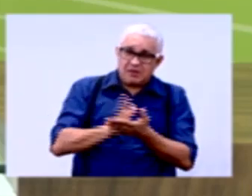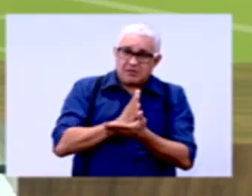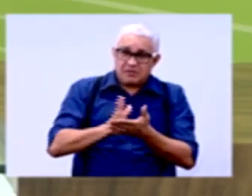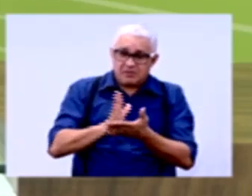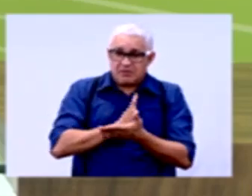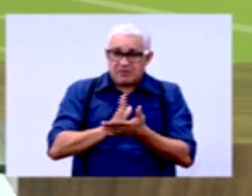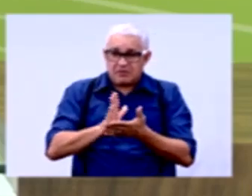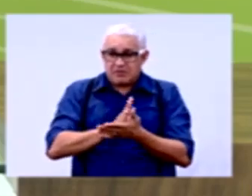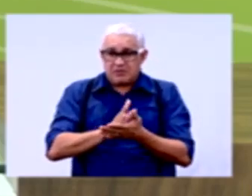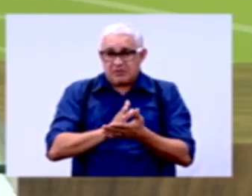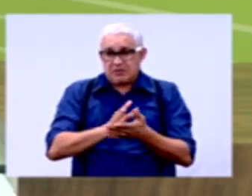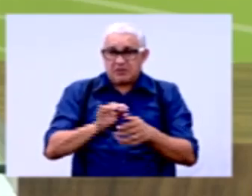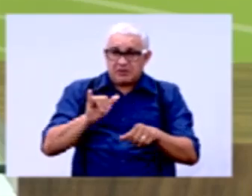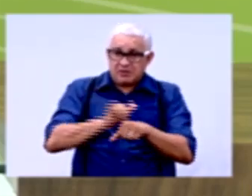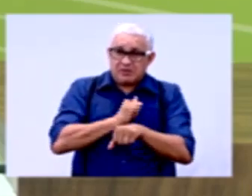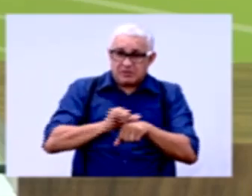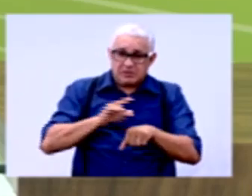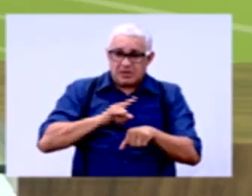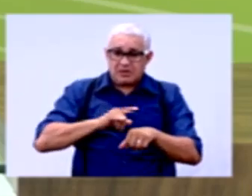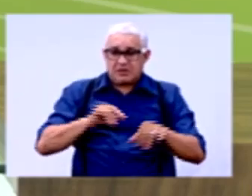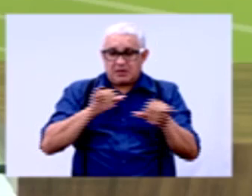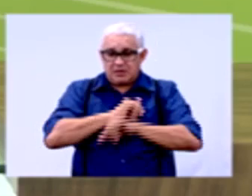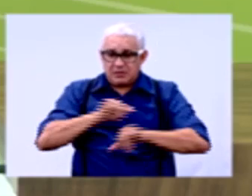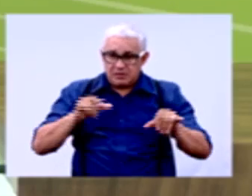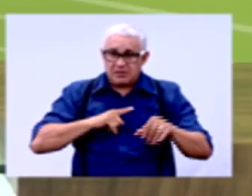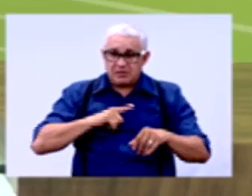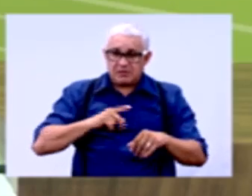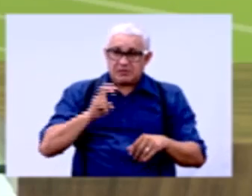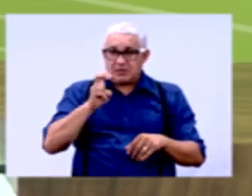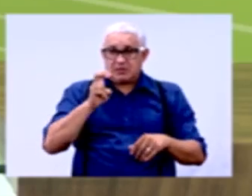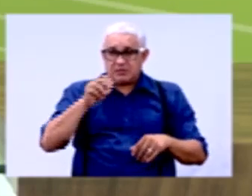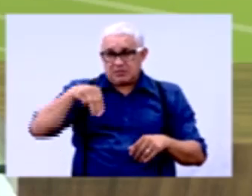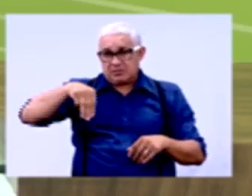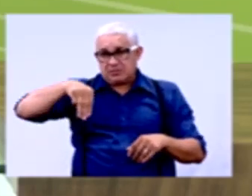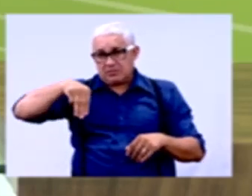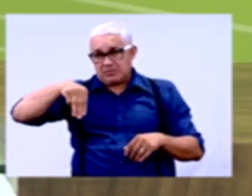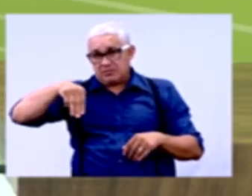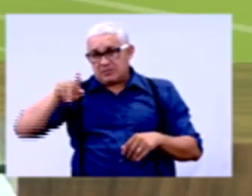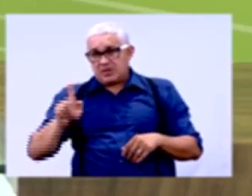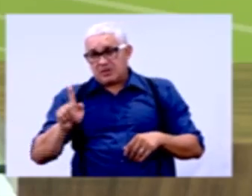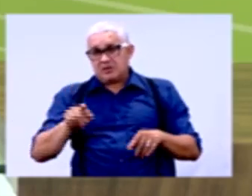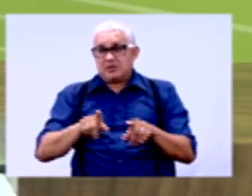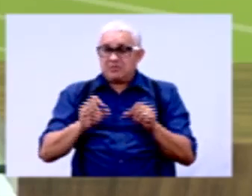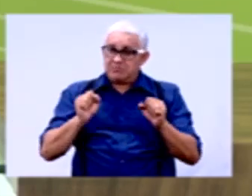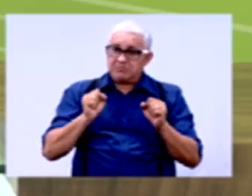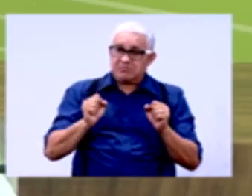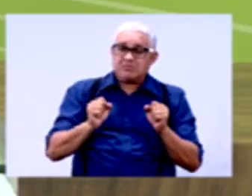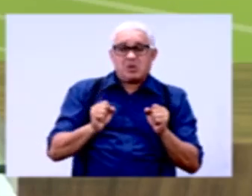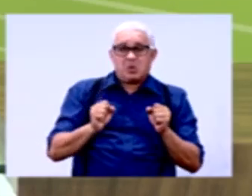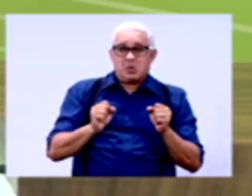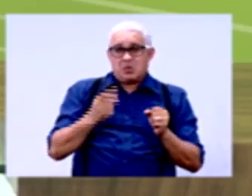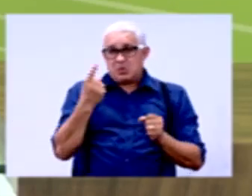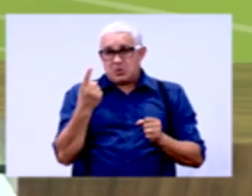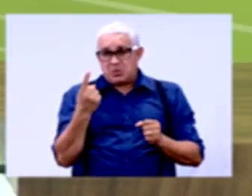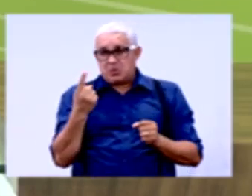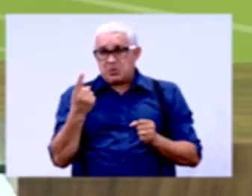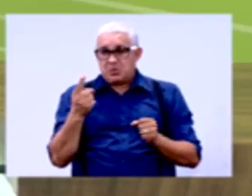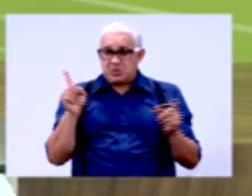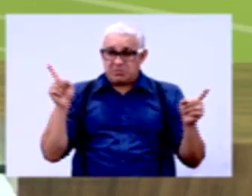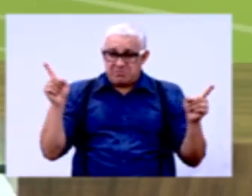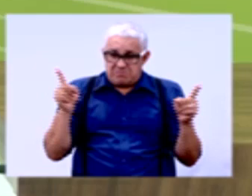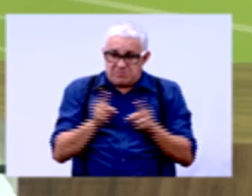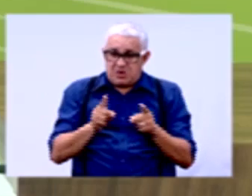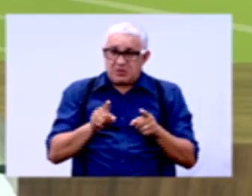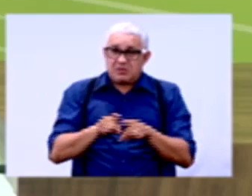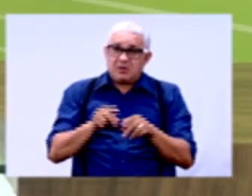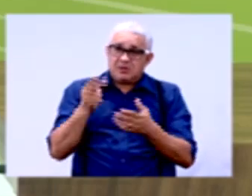permitem que uma informação que tenha, vamos lá, 5 MB possa ser armazenado em 1 ou até menos. Tá? Figuras a gente